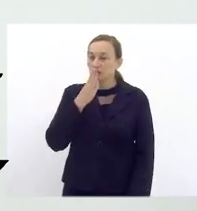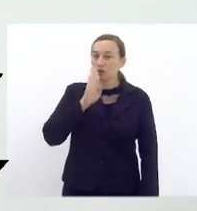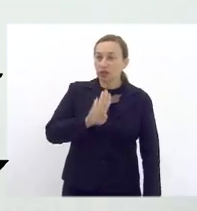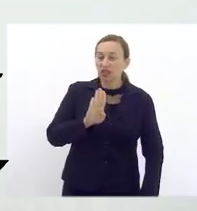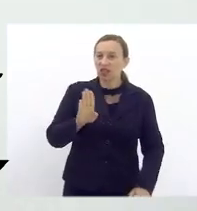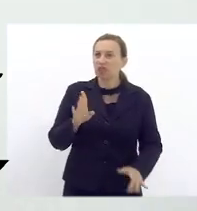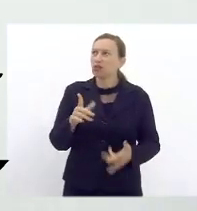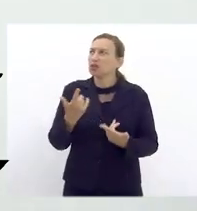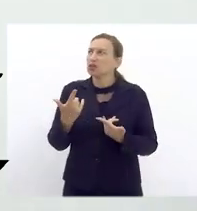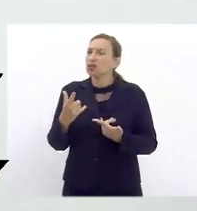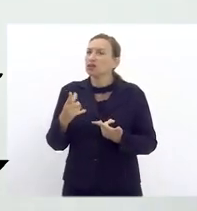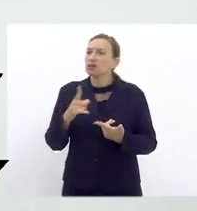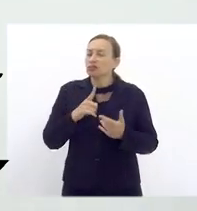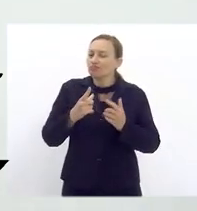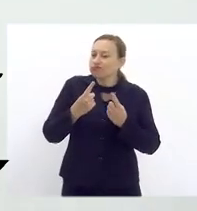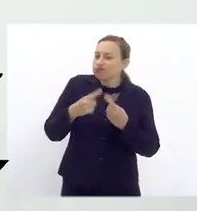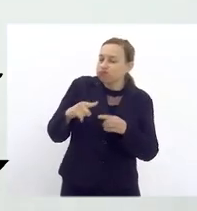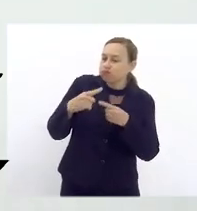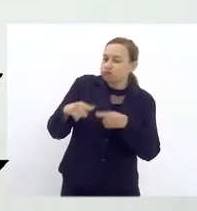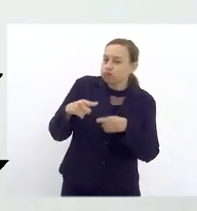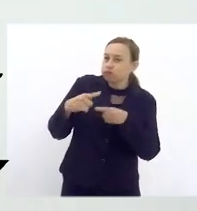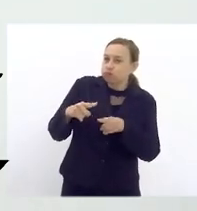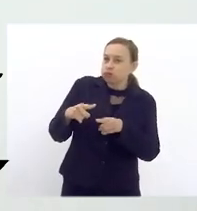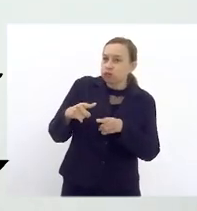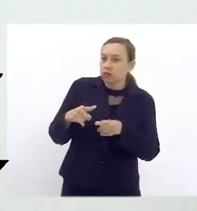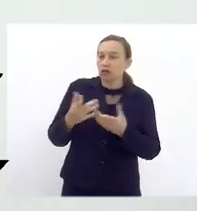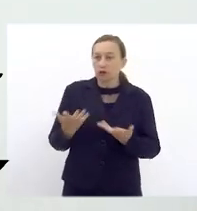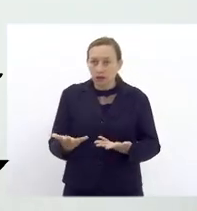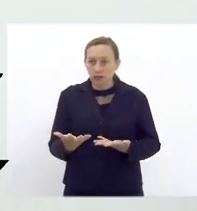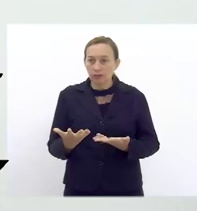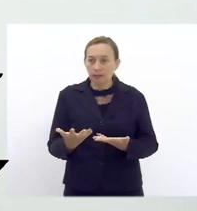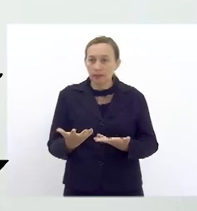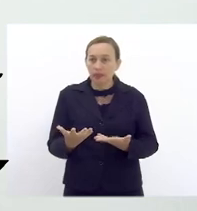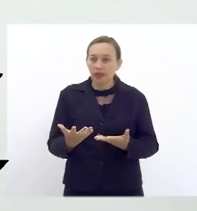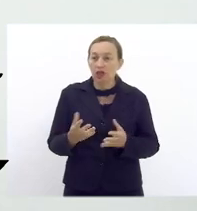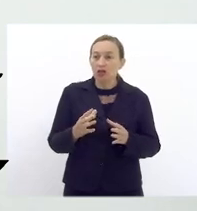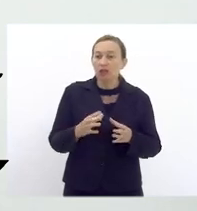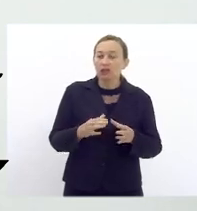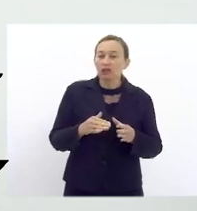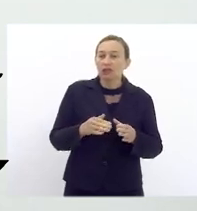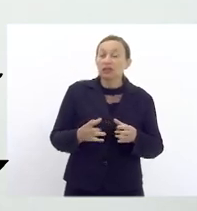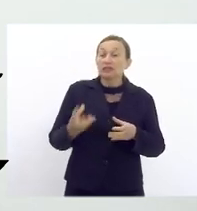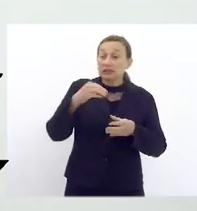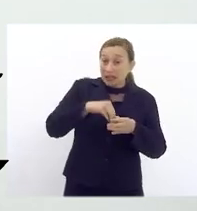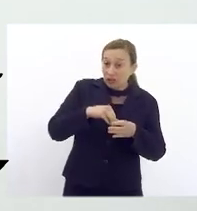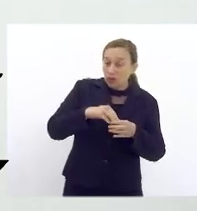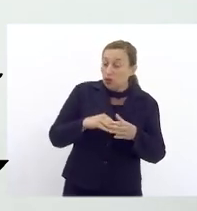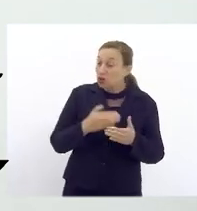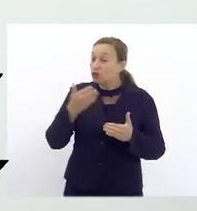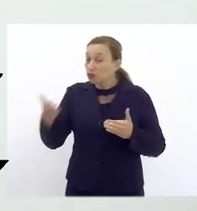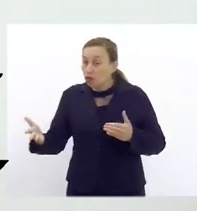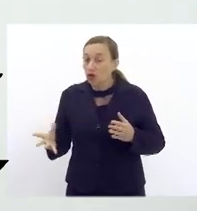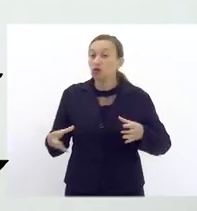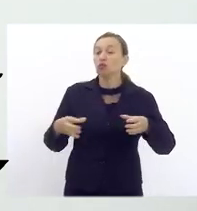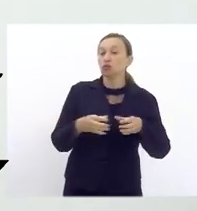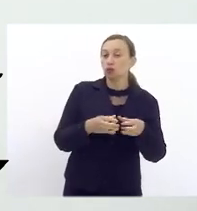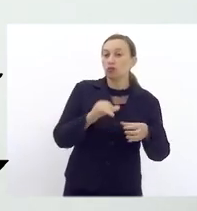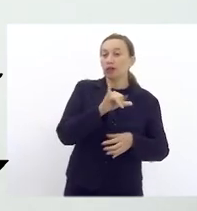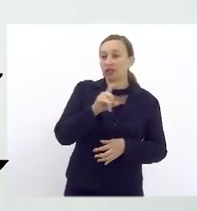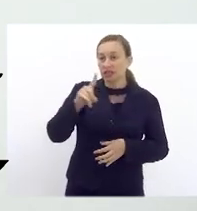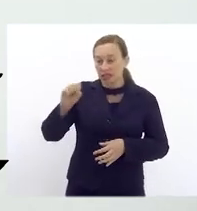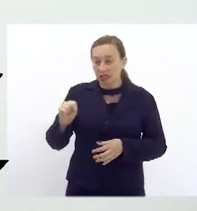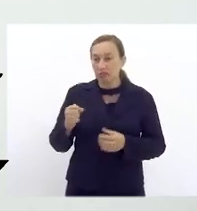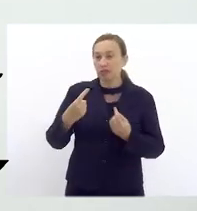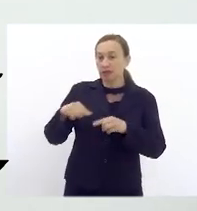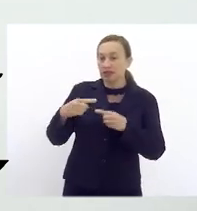temos essa perseguição diz na homofobia fora da comunidade mas também dentro da comunidade islâmica Nossa comunidade é perseguida